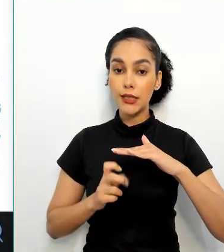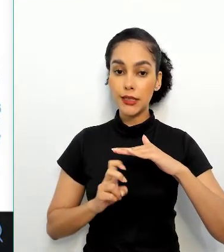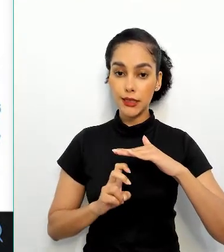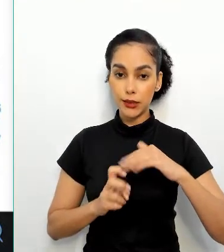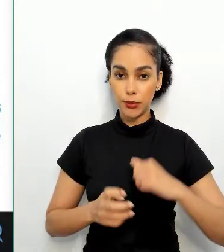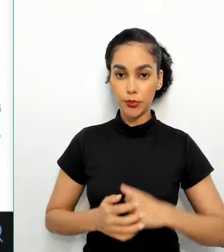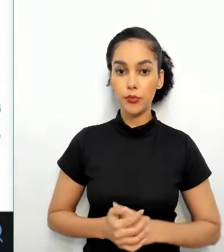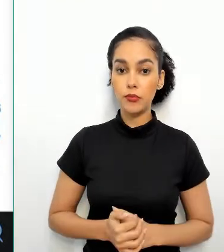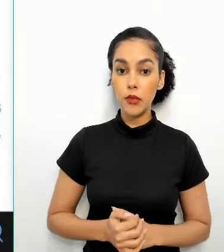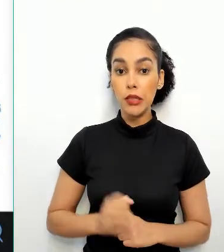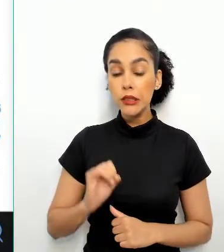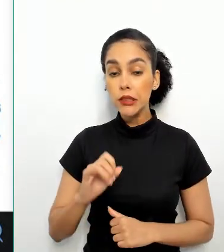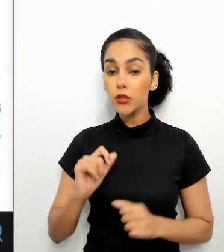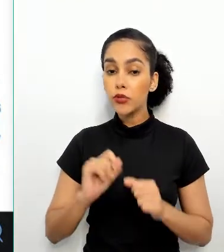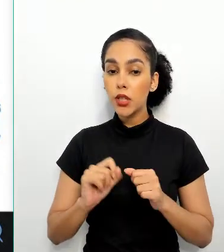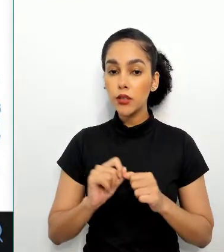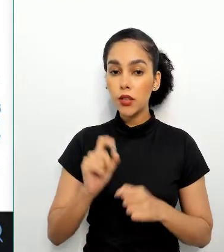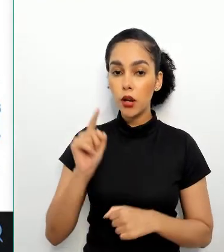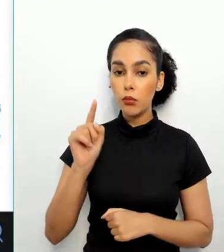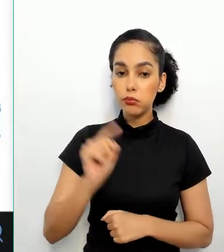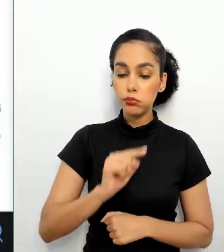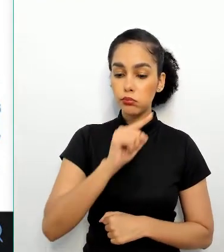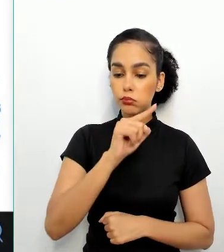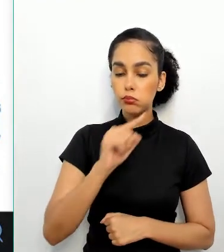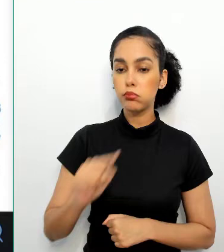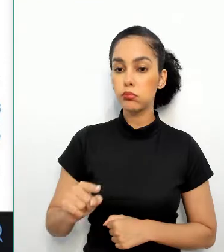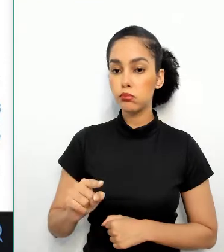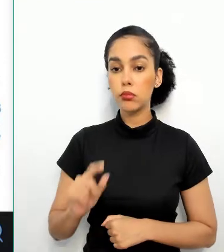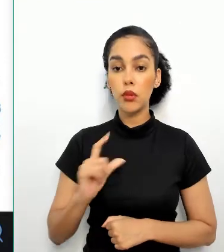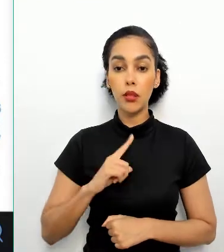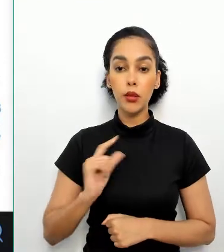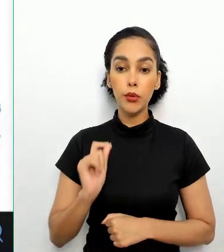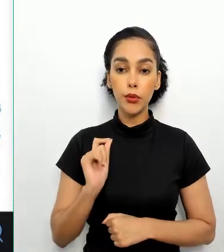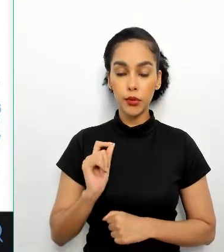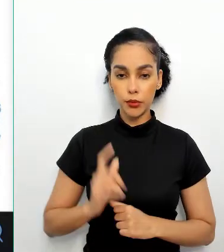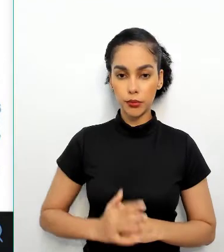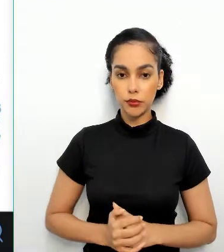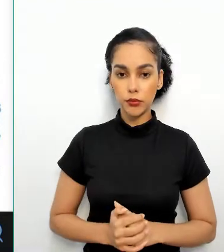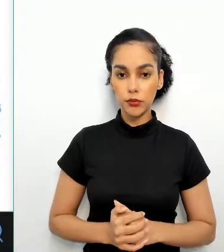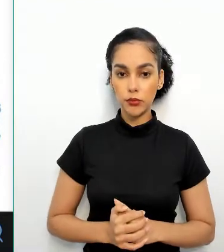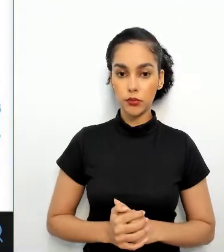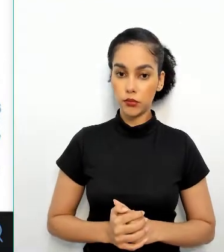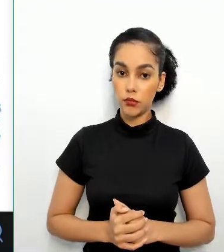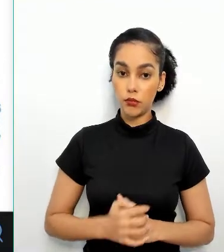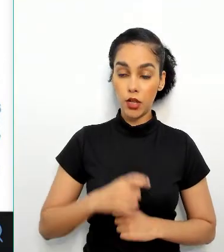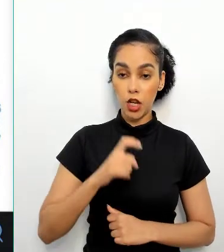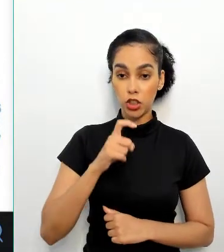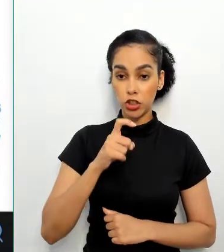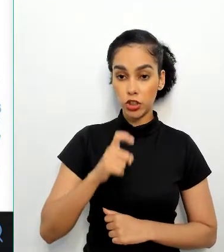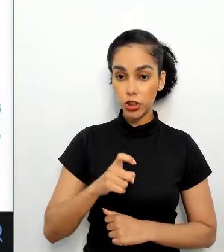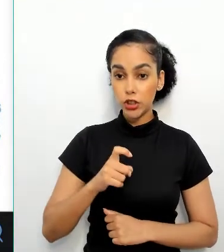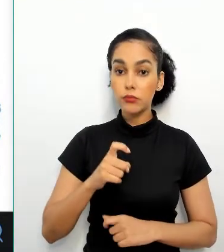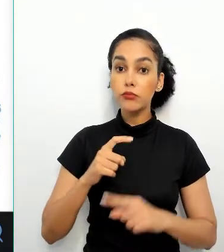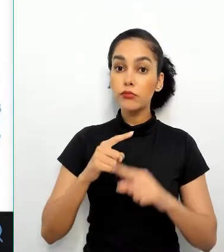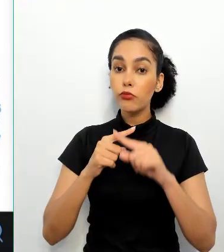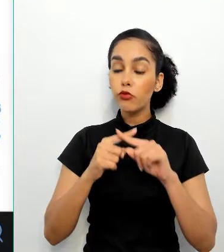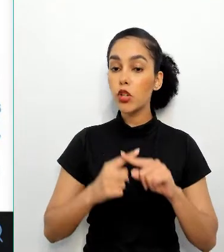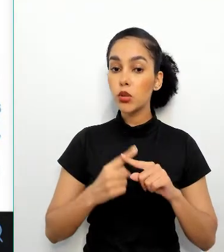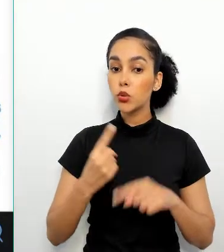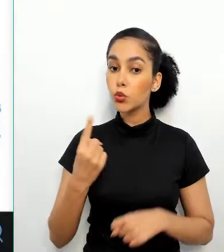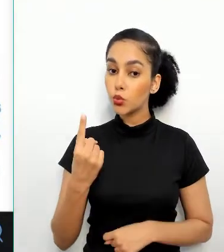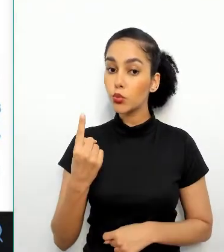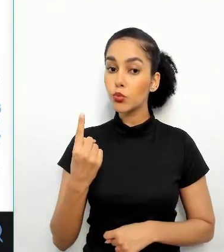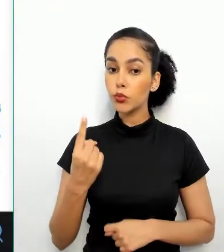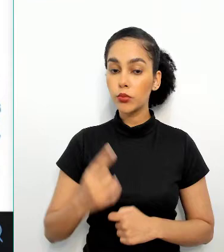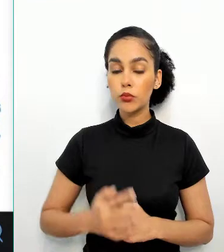adjacente. Se você fizer meios pelos extremos, você vai ter o seguinte. Vou colocar embaixo. X vezes 1, que está